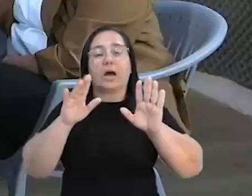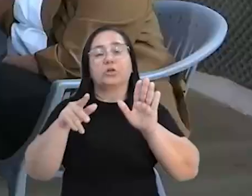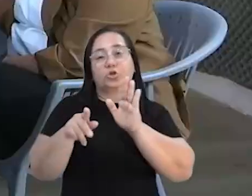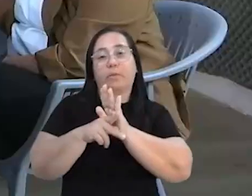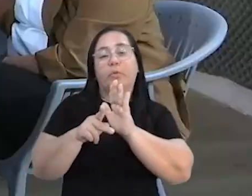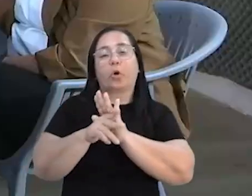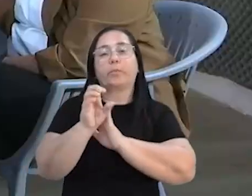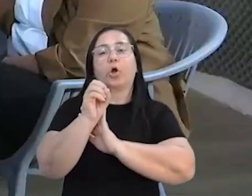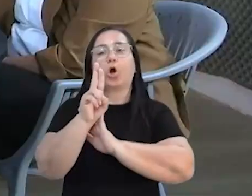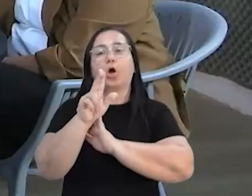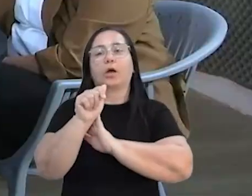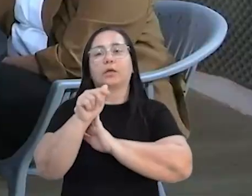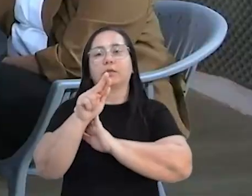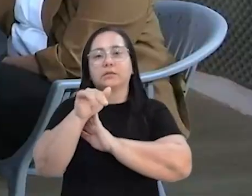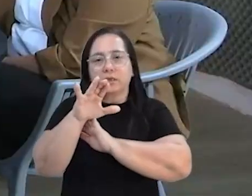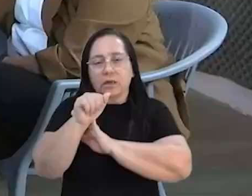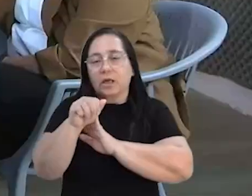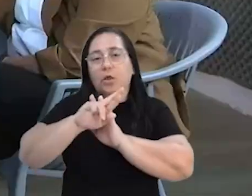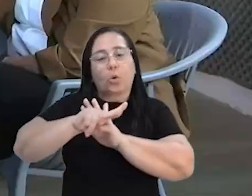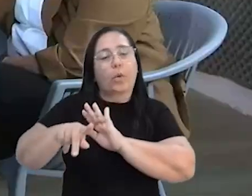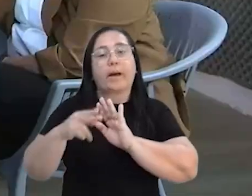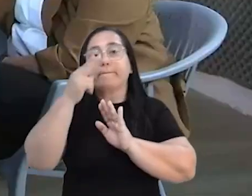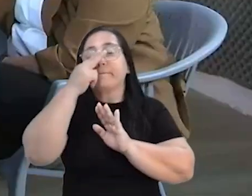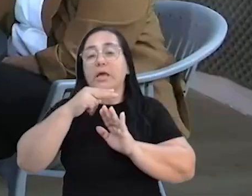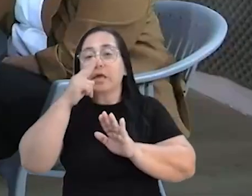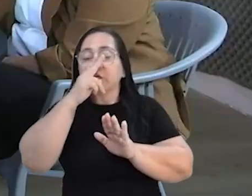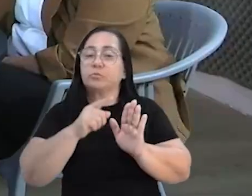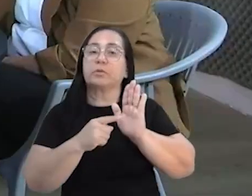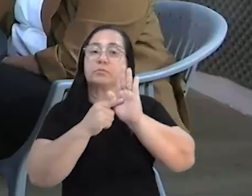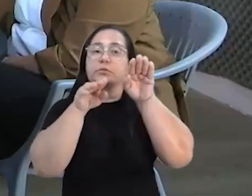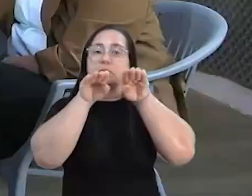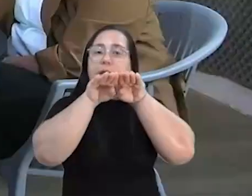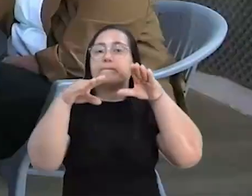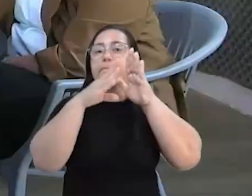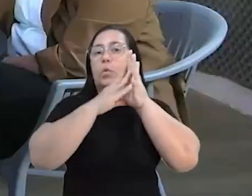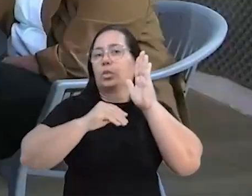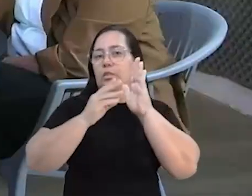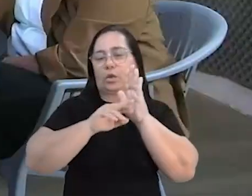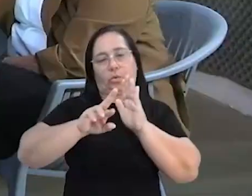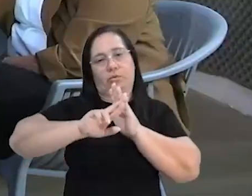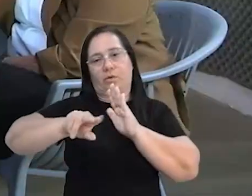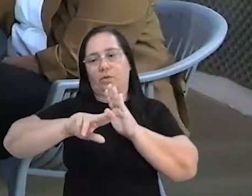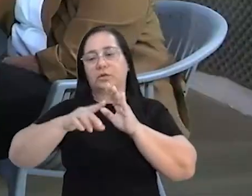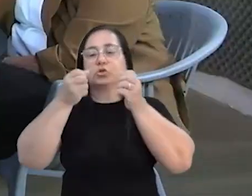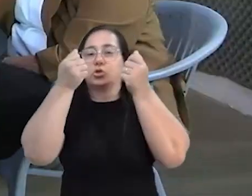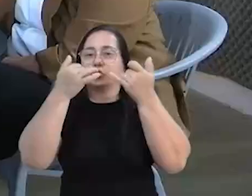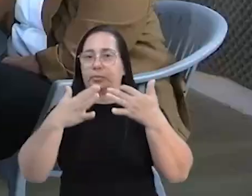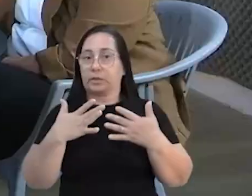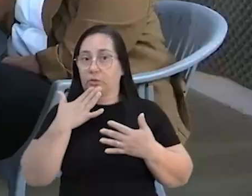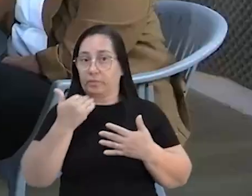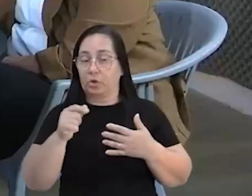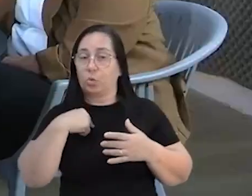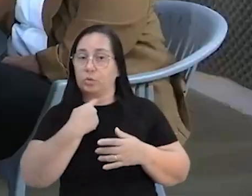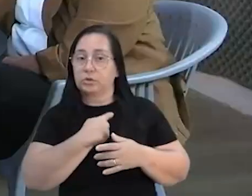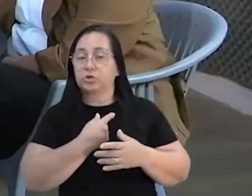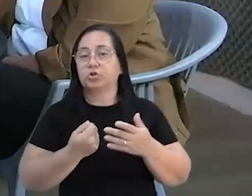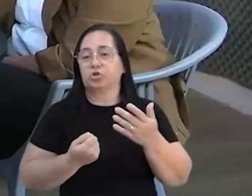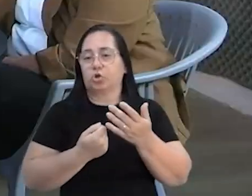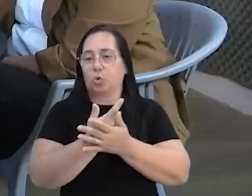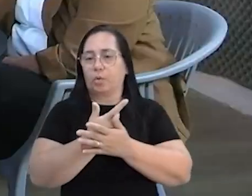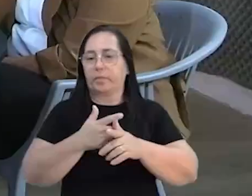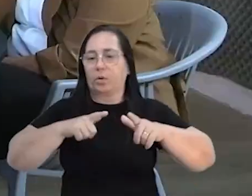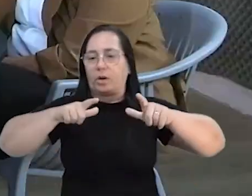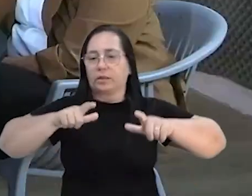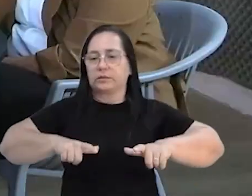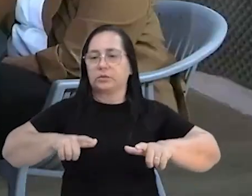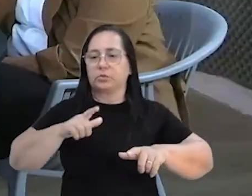Isso. Então, nunca vai ser a mesma disposição dos padrões. Isso. Só explicando melhor, porque quando a gente compra um ladrilho